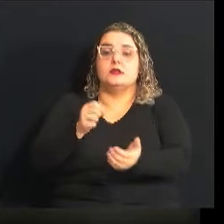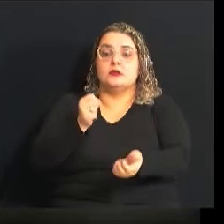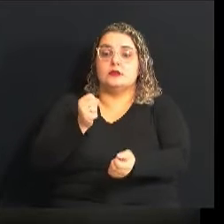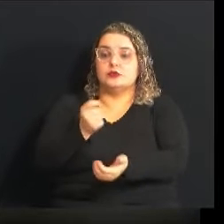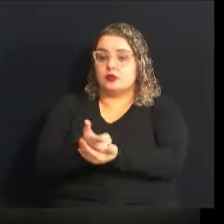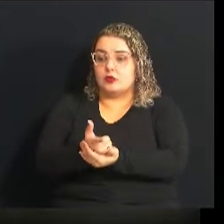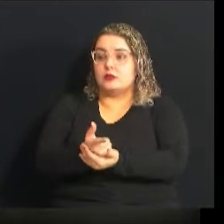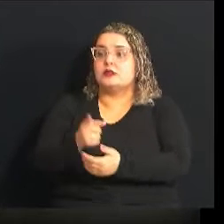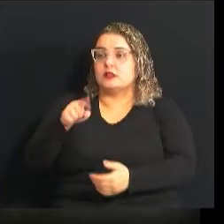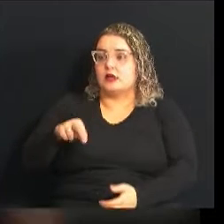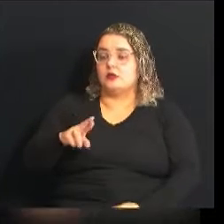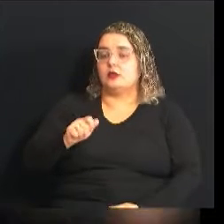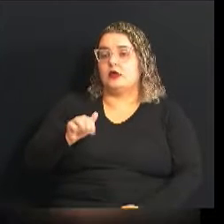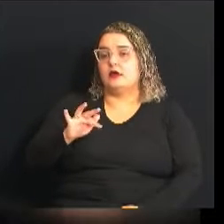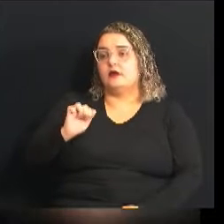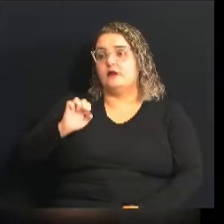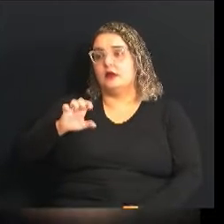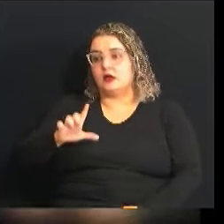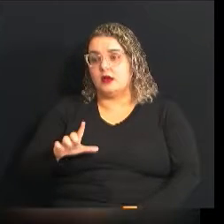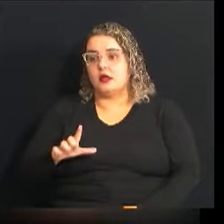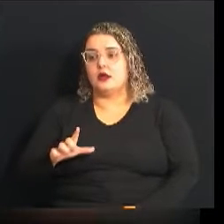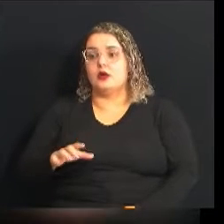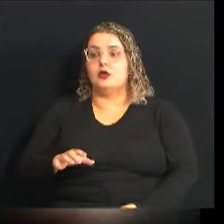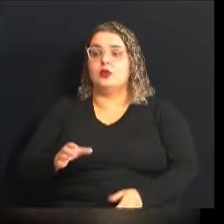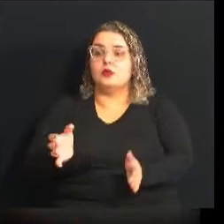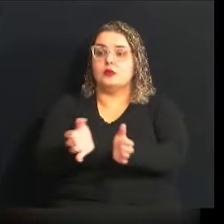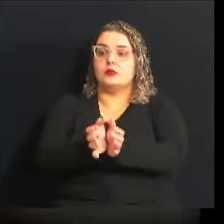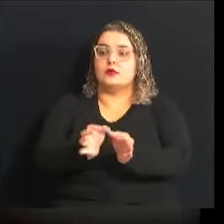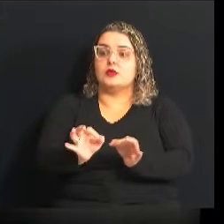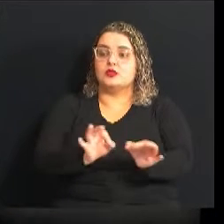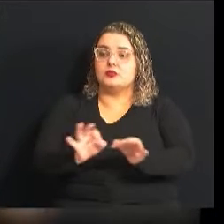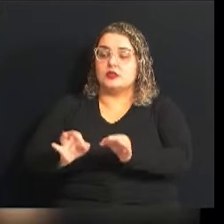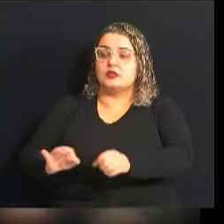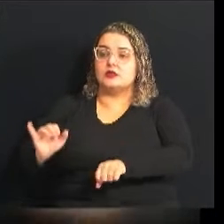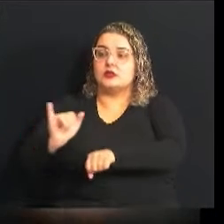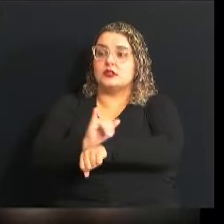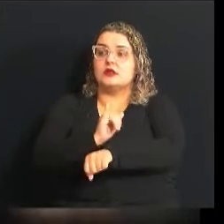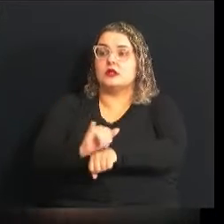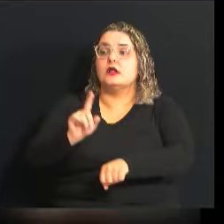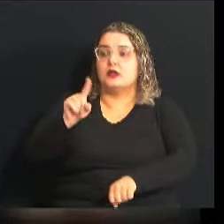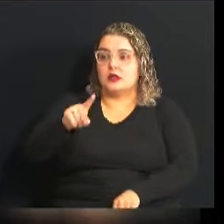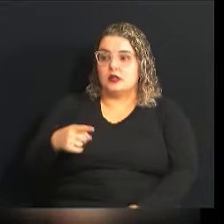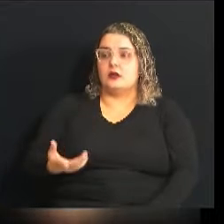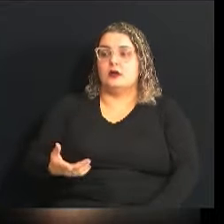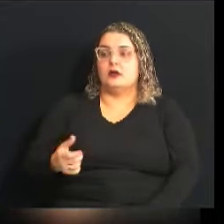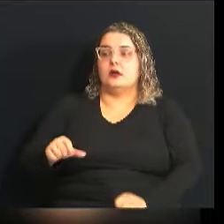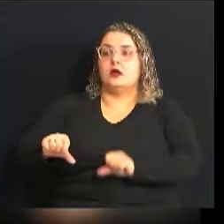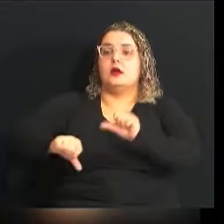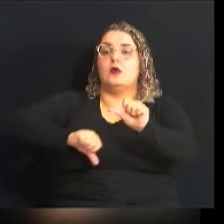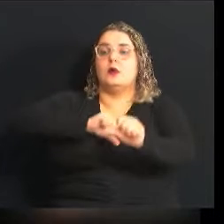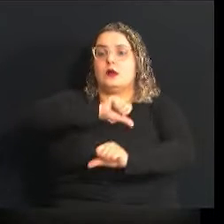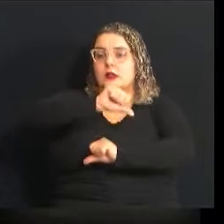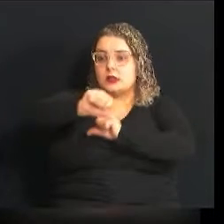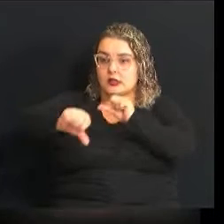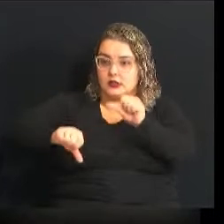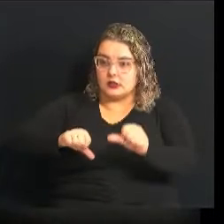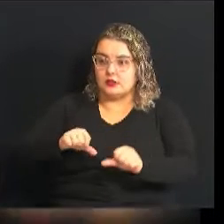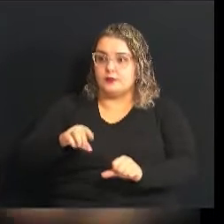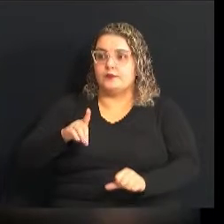Rafael. E traz o Departamento de Planejamento Estratégico, que é a transformação do